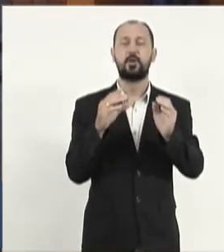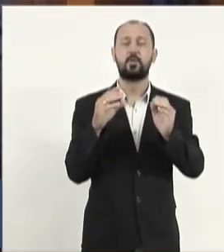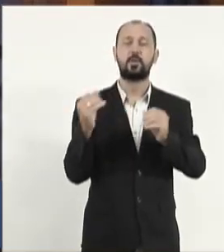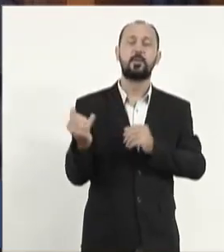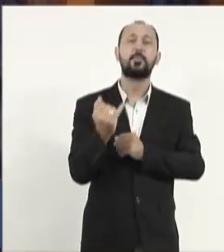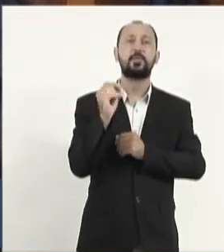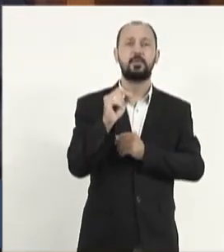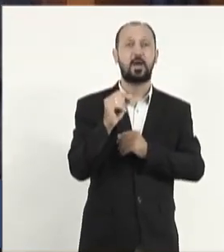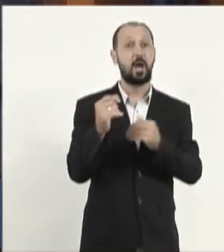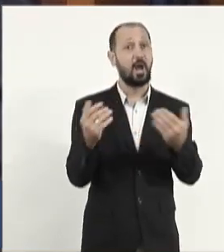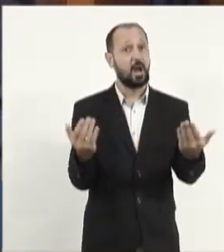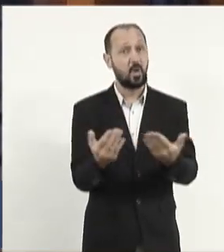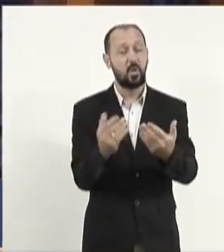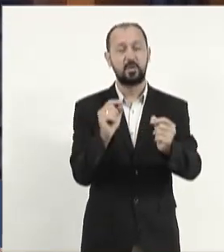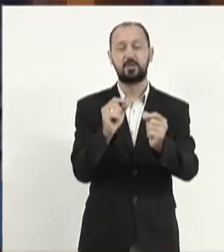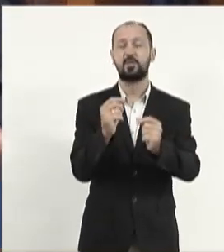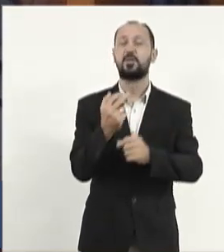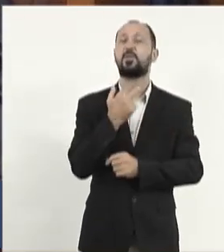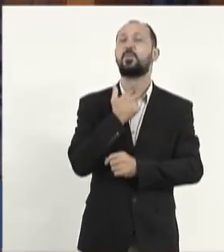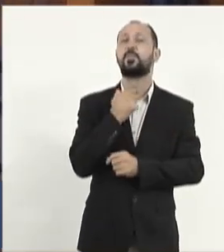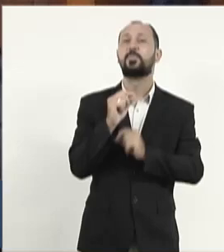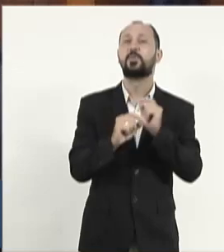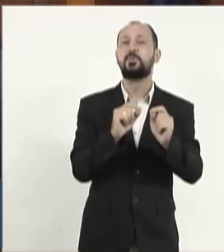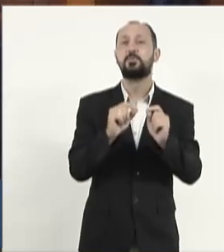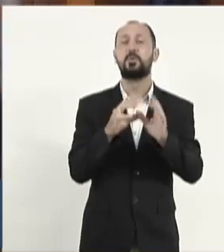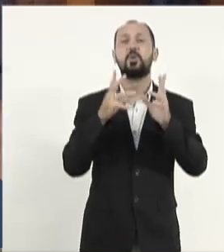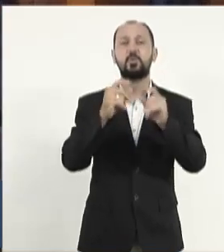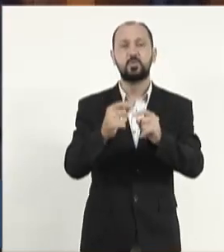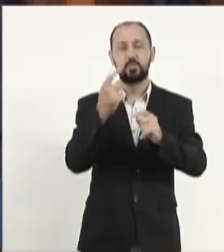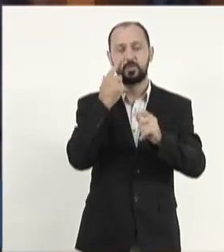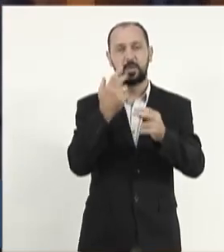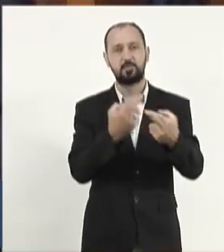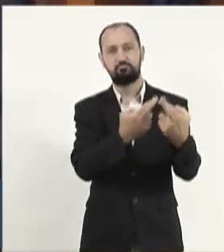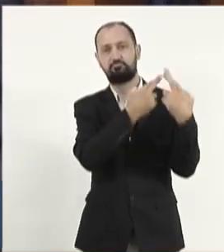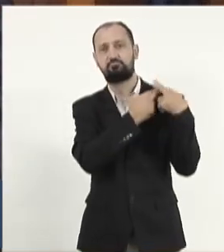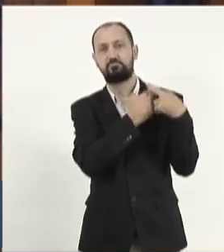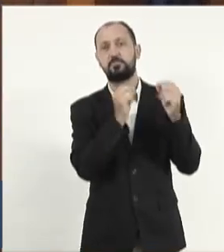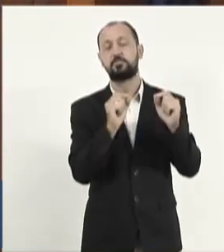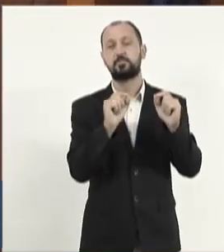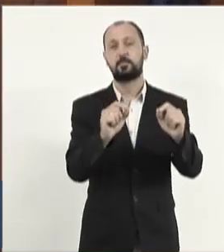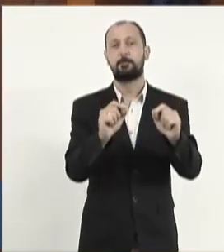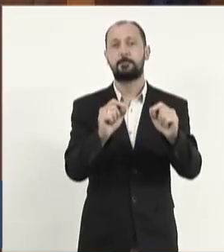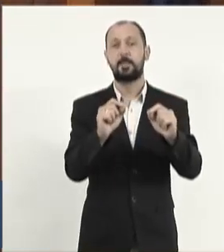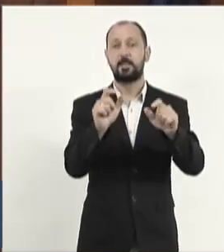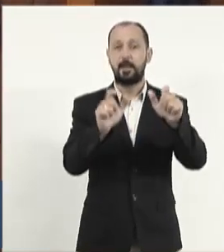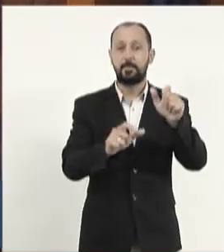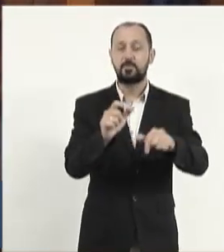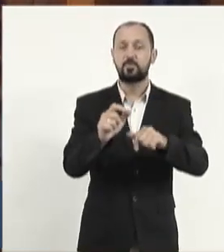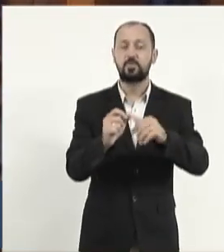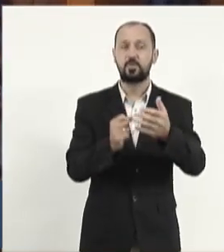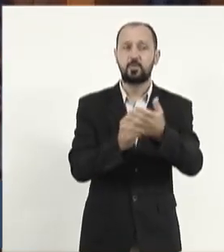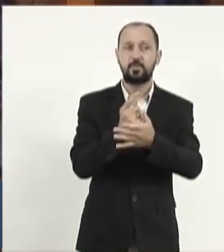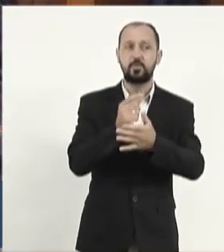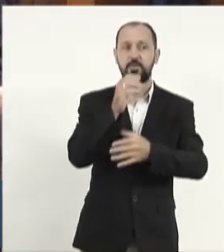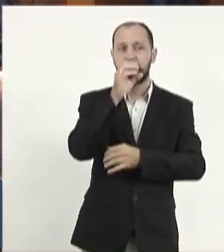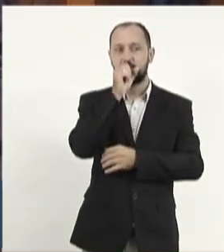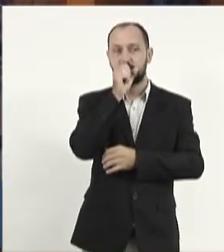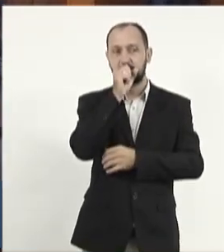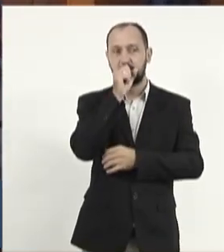né? Agora, não dá para tudo cair nas costas, né, do consumidor. Eu fui